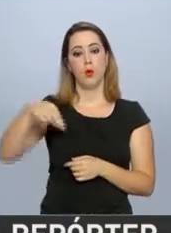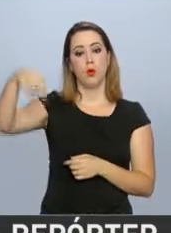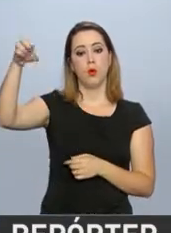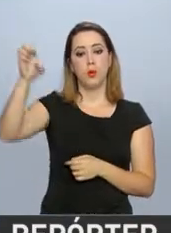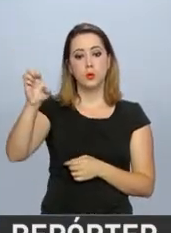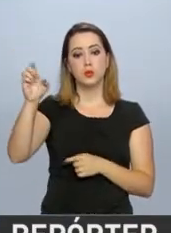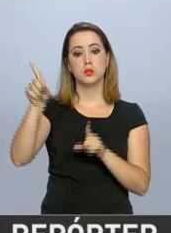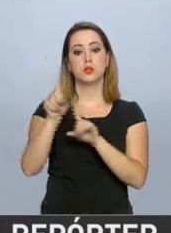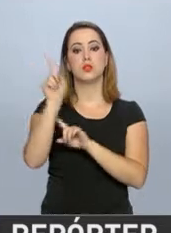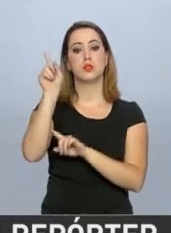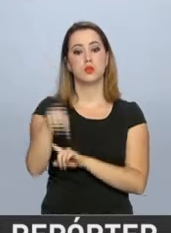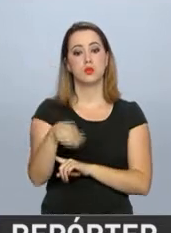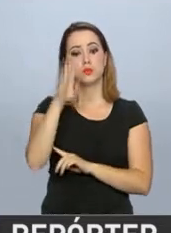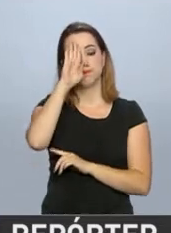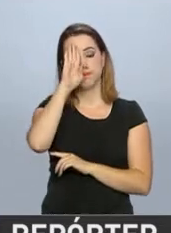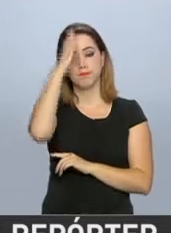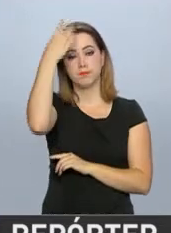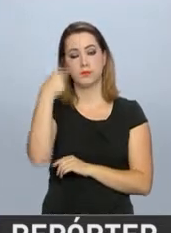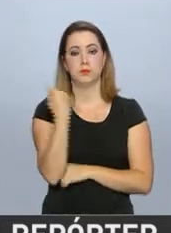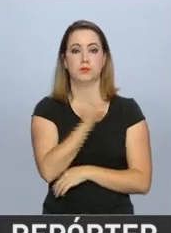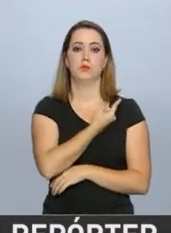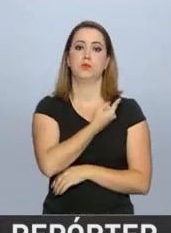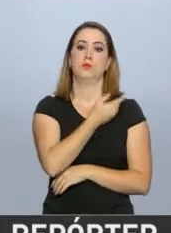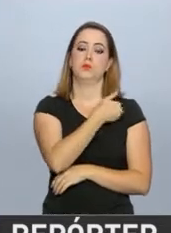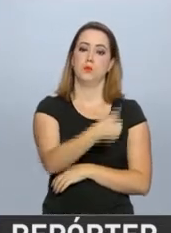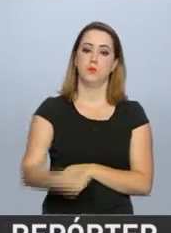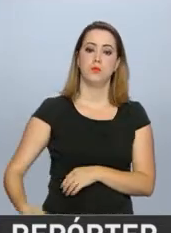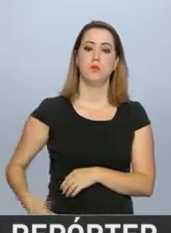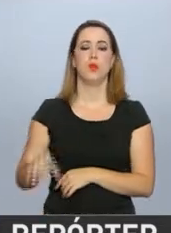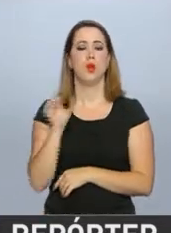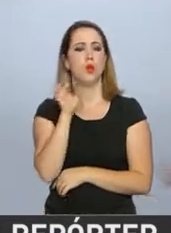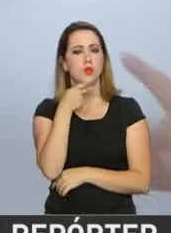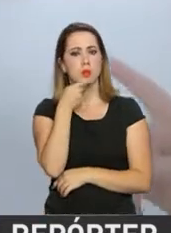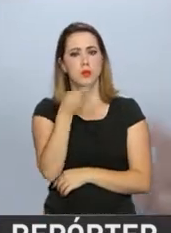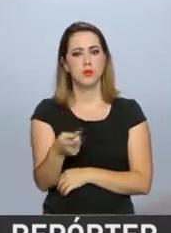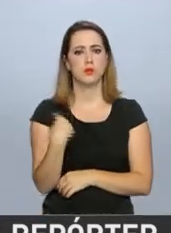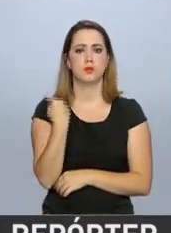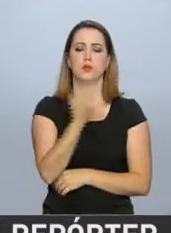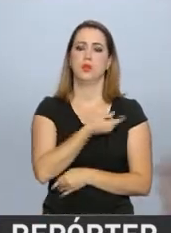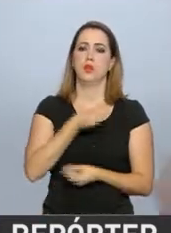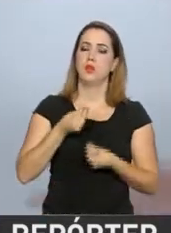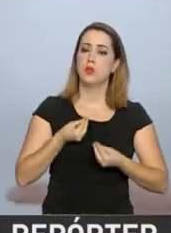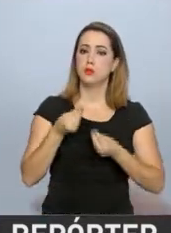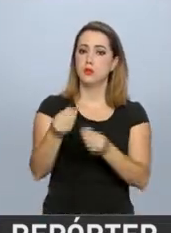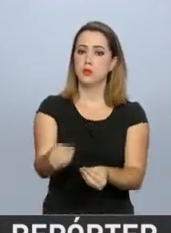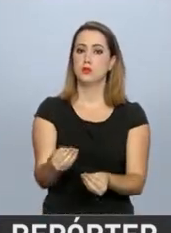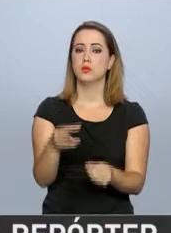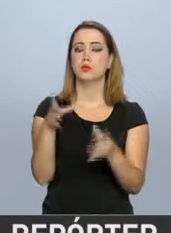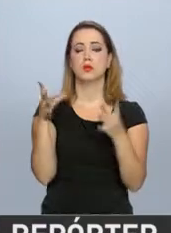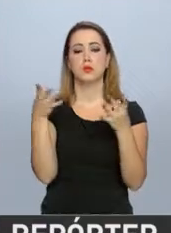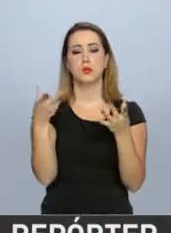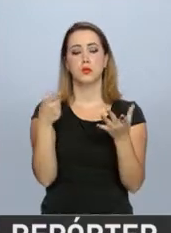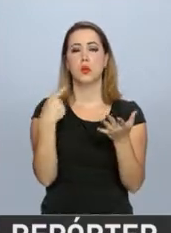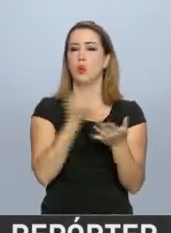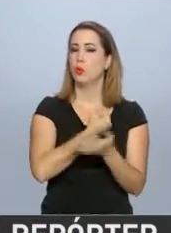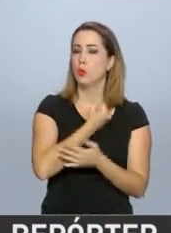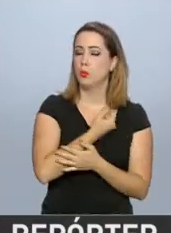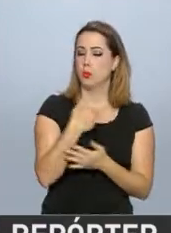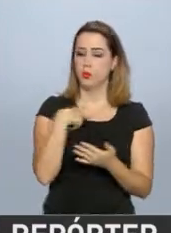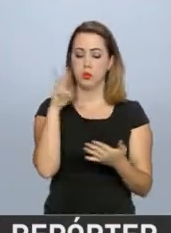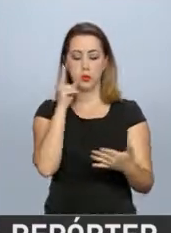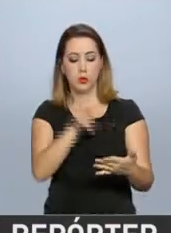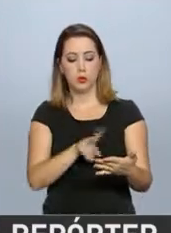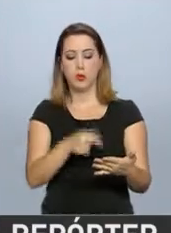para o nosso governo. Basta dizer que nós repassamos, dados que tenho aqui, mais de